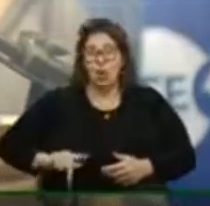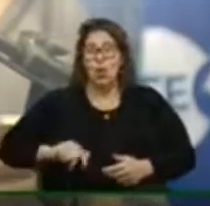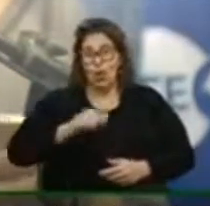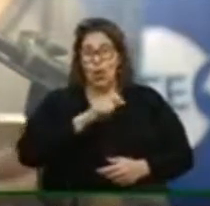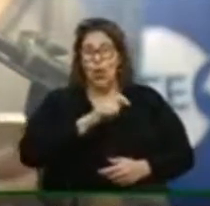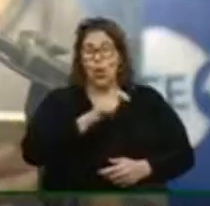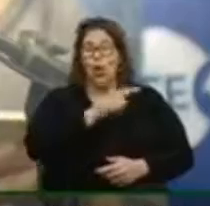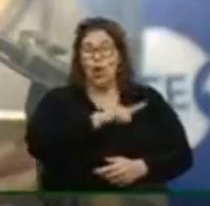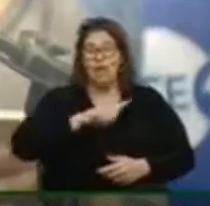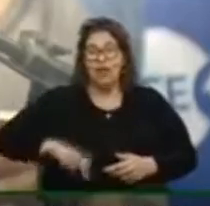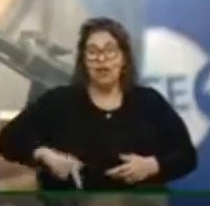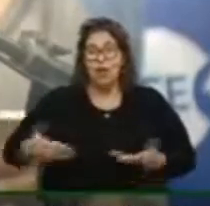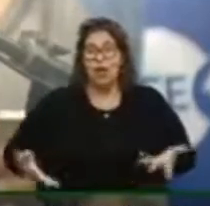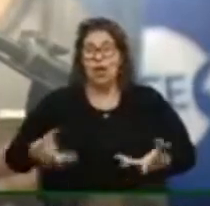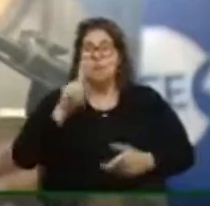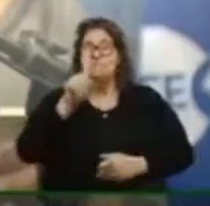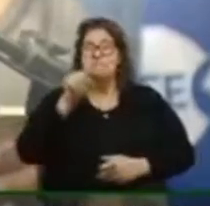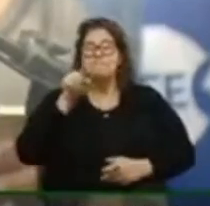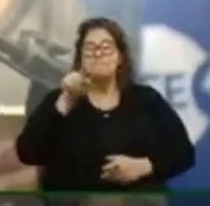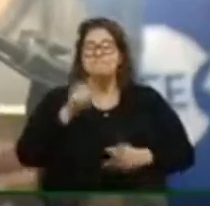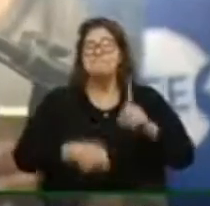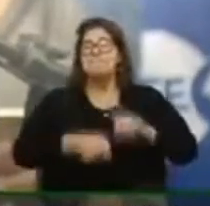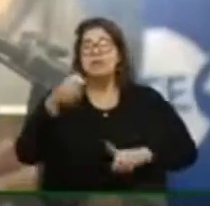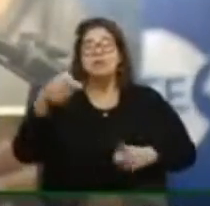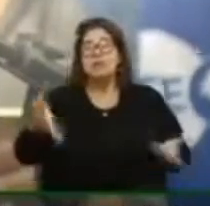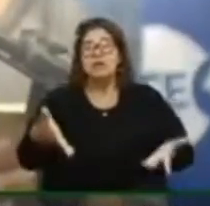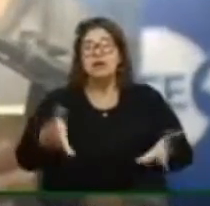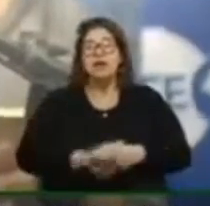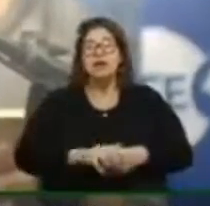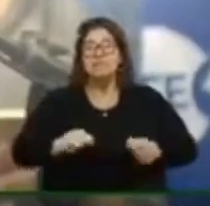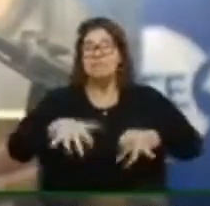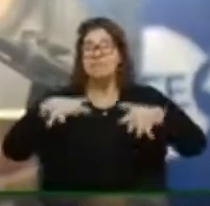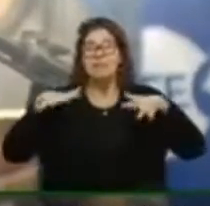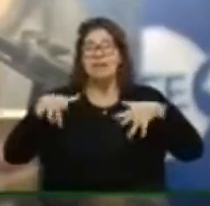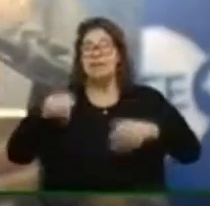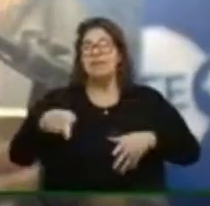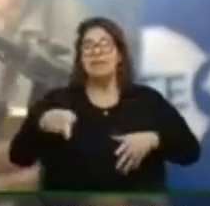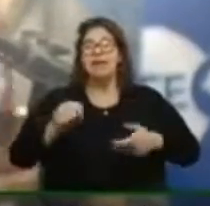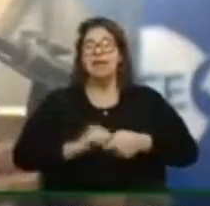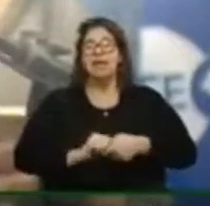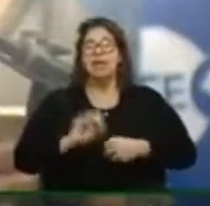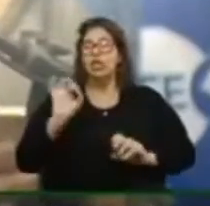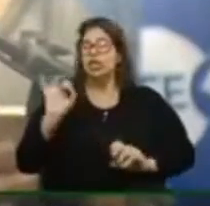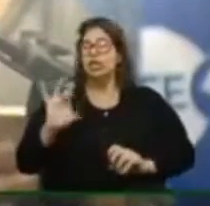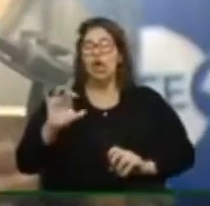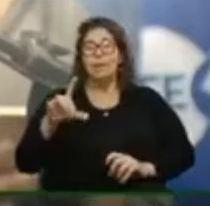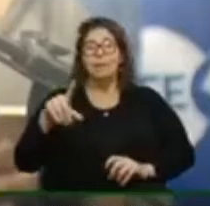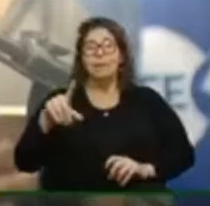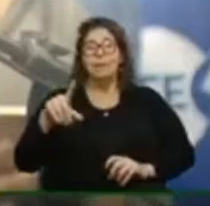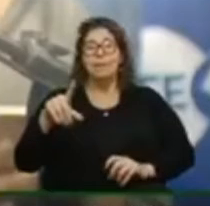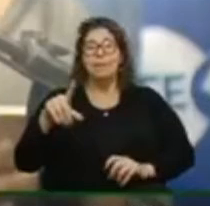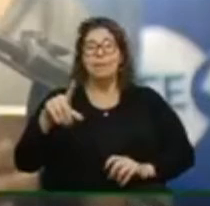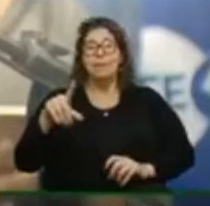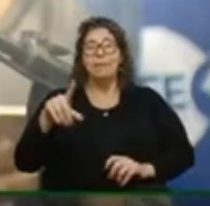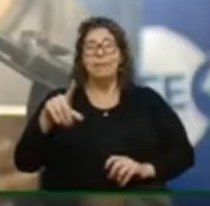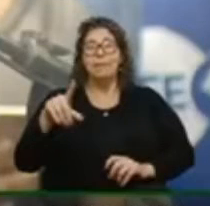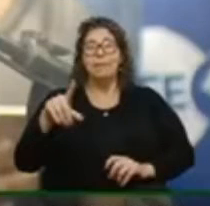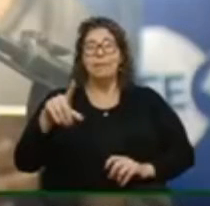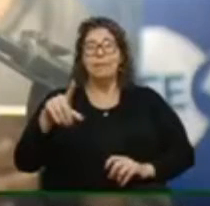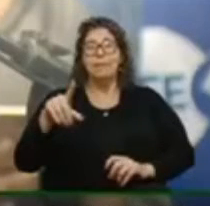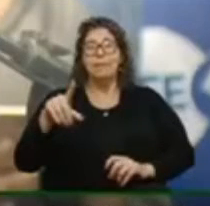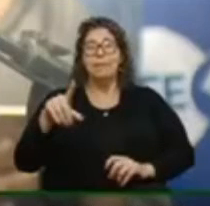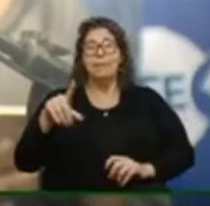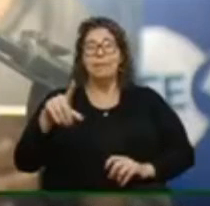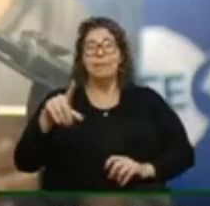há um ano há um mês e meio ofereceu para assembléia legislativa só para cada deputado designar a verba